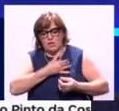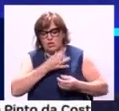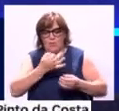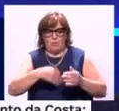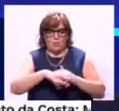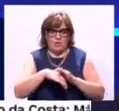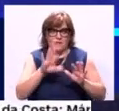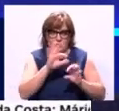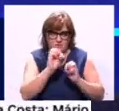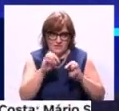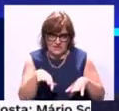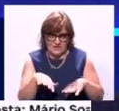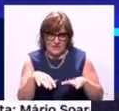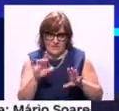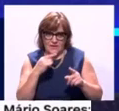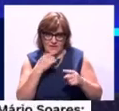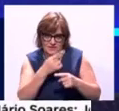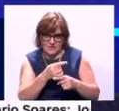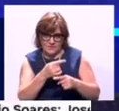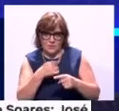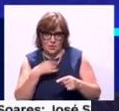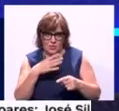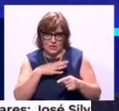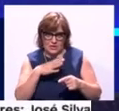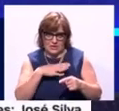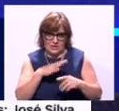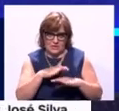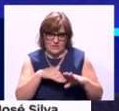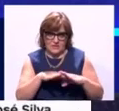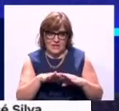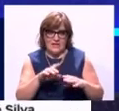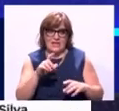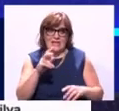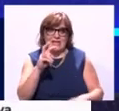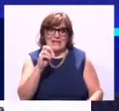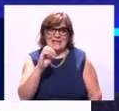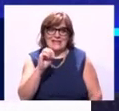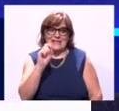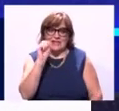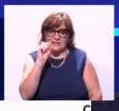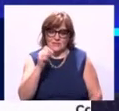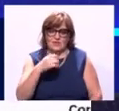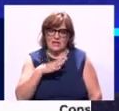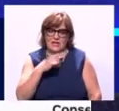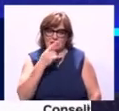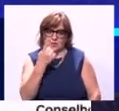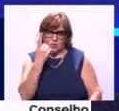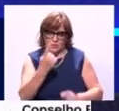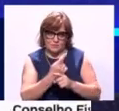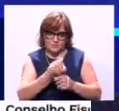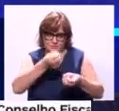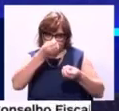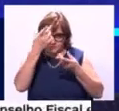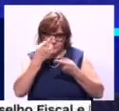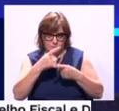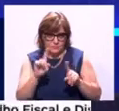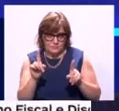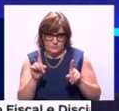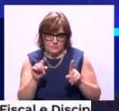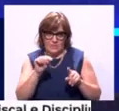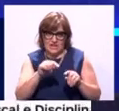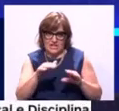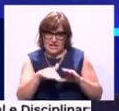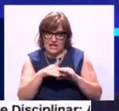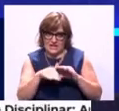sei se vai. Vamos finalizar. Vamos, eu já lhe vou. Eu só queria fazer. Só meio minuto, está bem, Nuno? Só lhe queria dizer uma coisa. Não se esqueçam então que